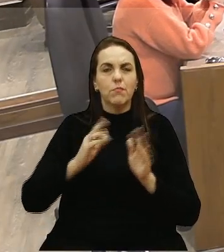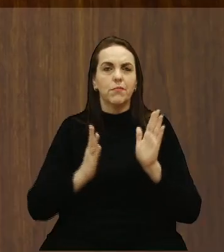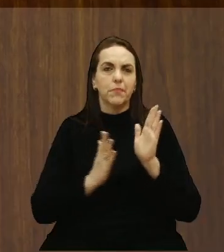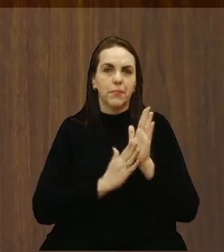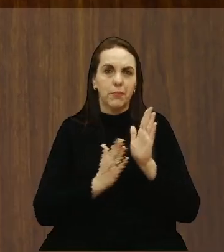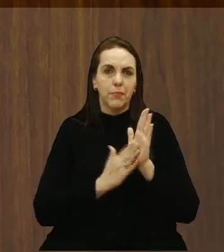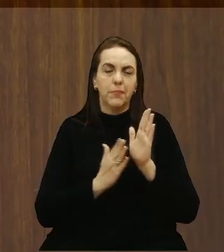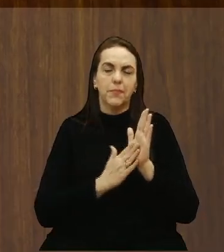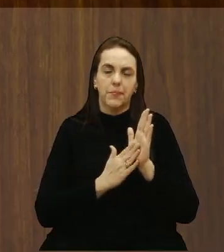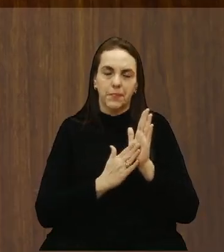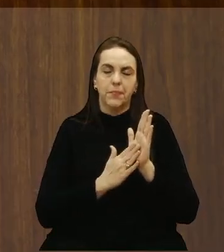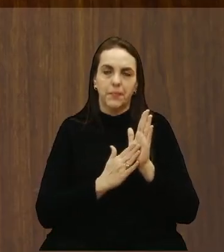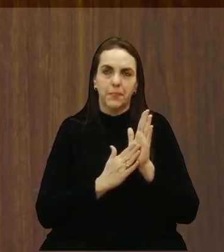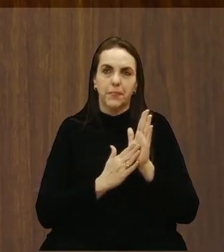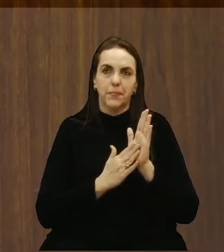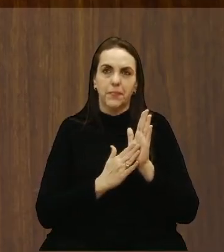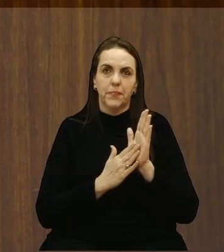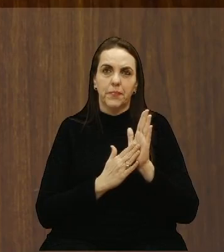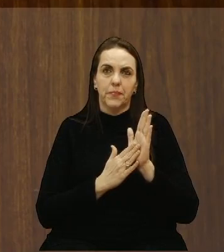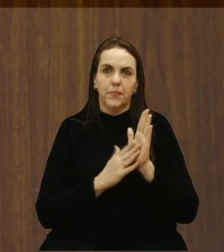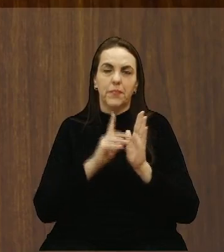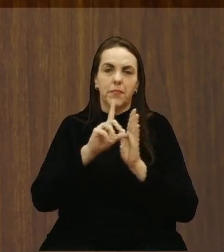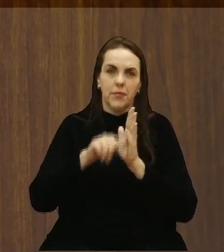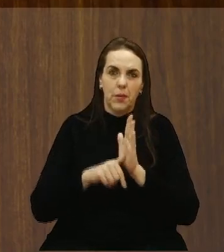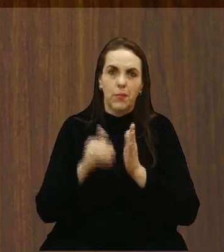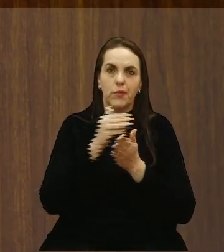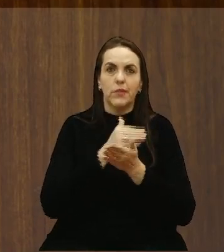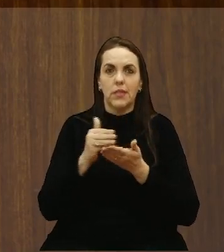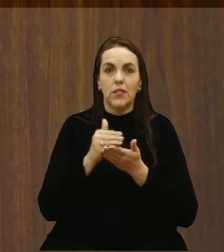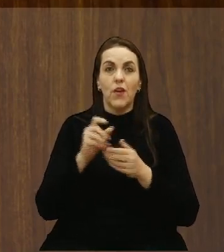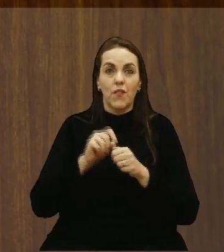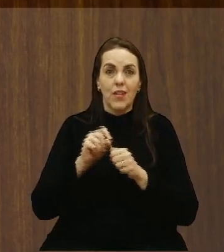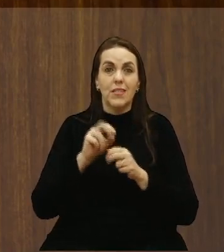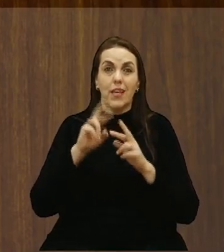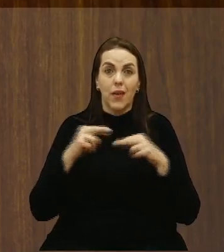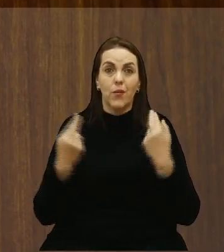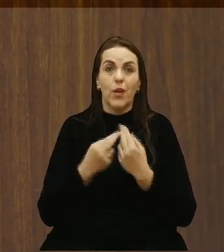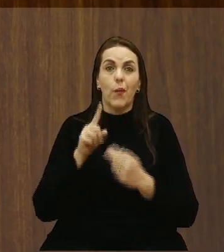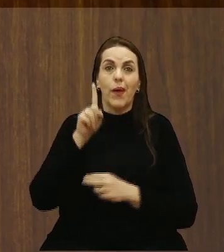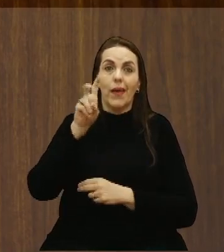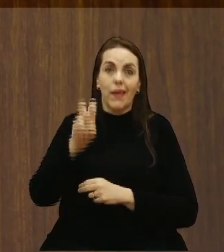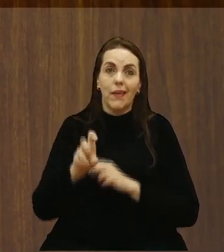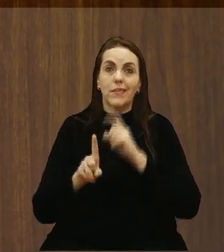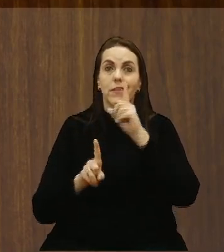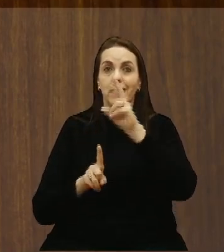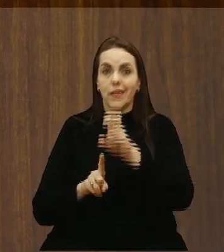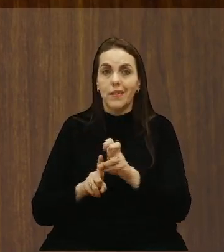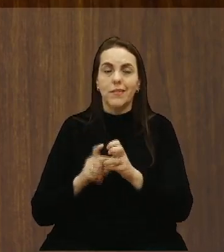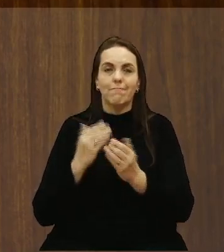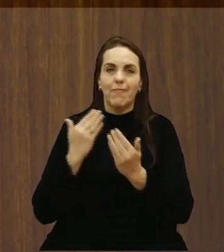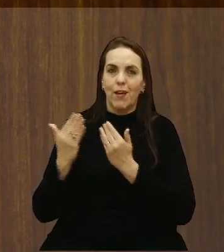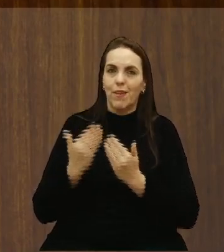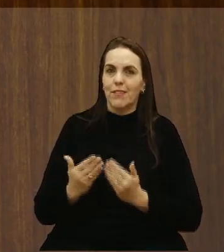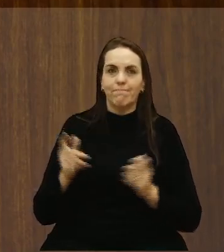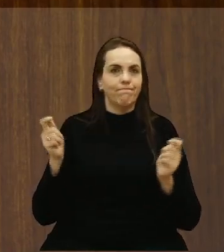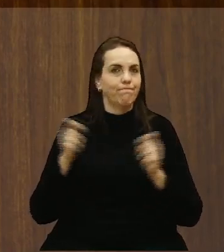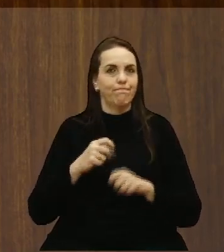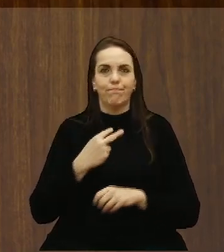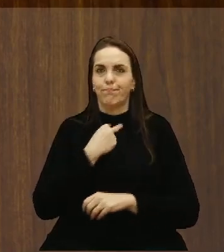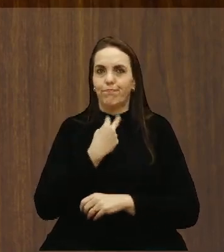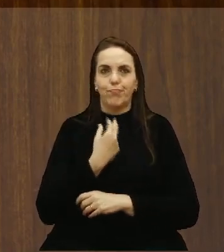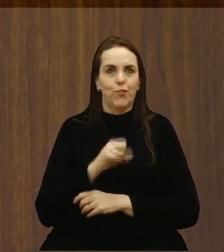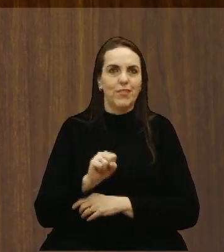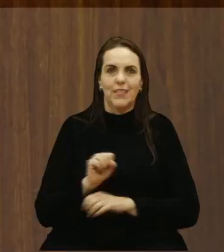de, depois do início, fazermos as reuniões de 15 dias, mas avaliamos no decorrer que não seria possível. Perfeito.